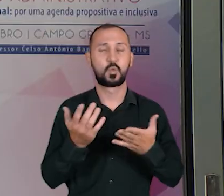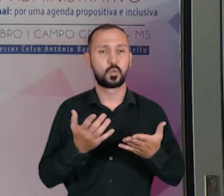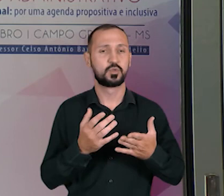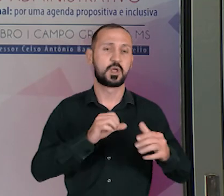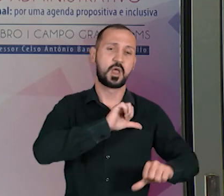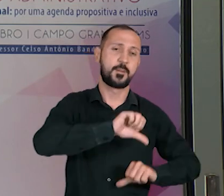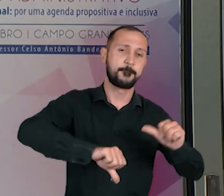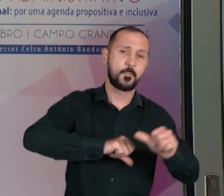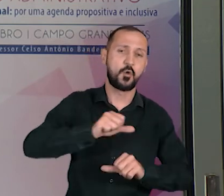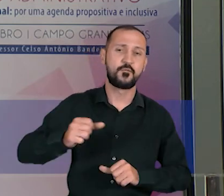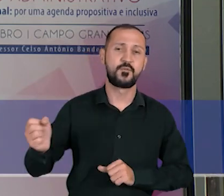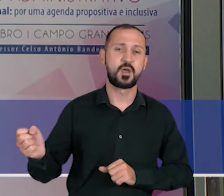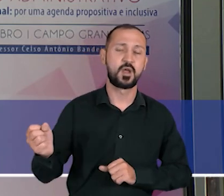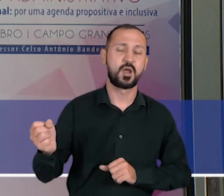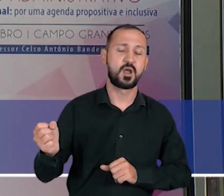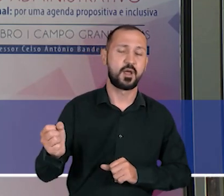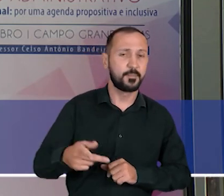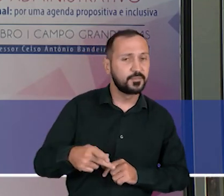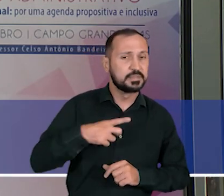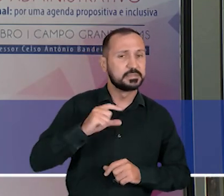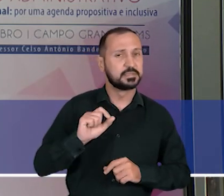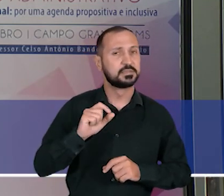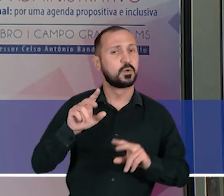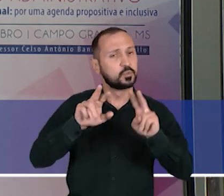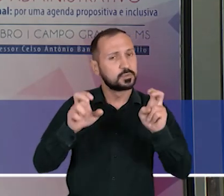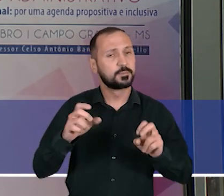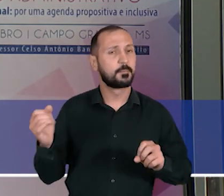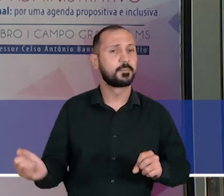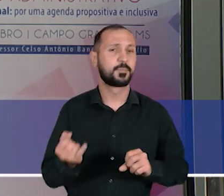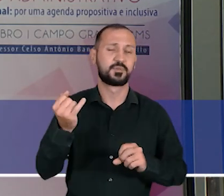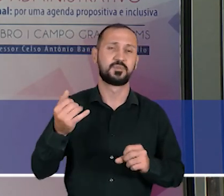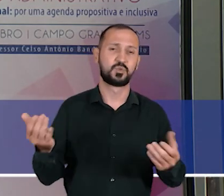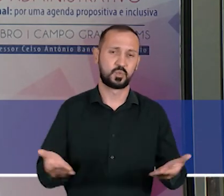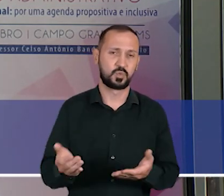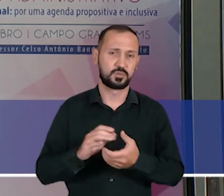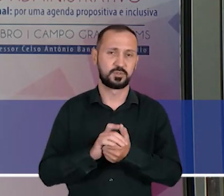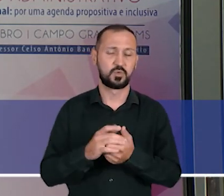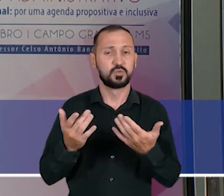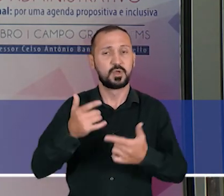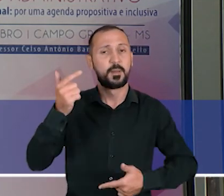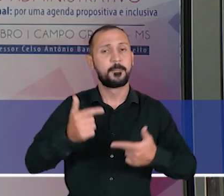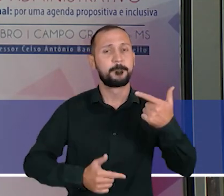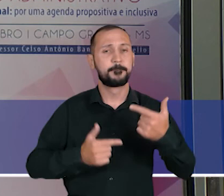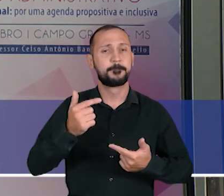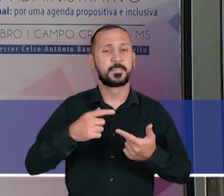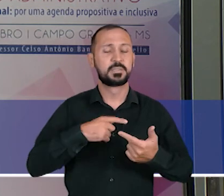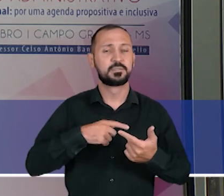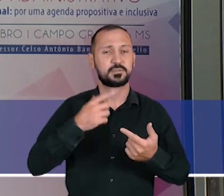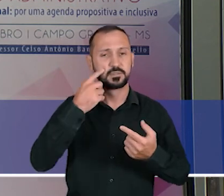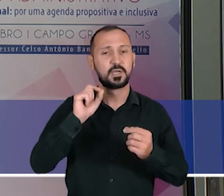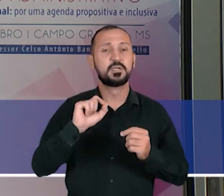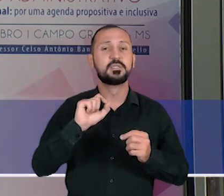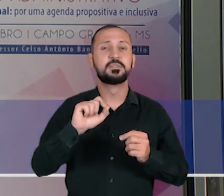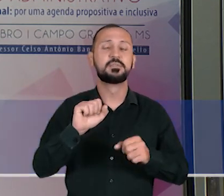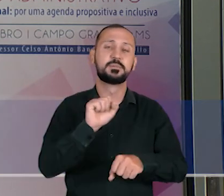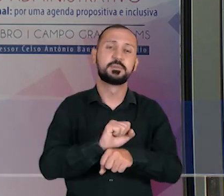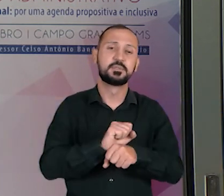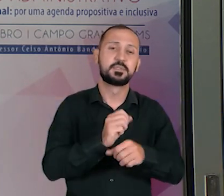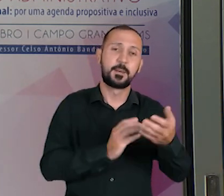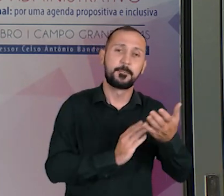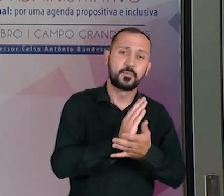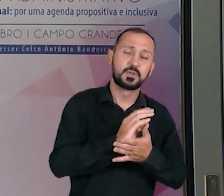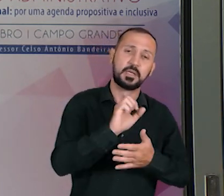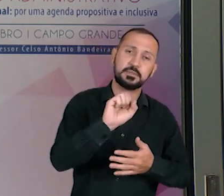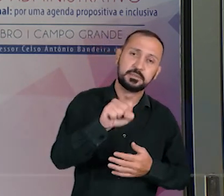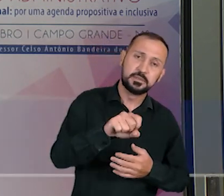reforma da Previdência, eu acho que é o tema mais atual e mais importante do momento. A nossa política hoje em dia está girando em torno da